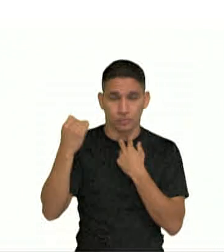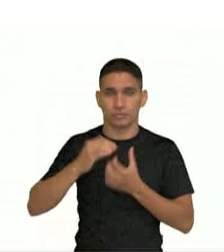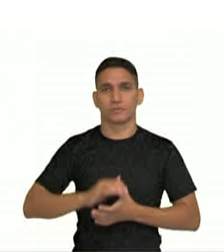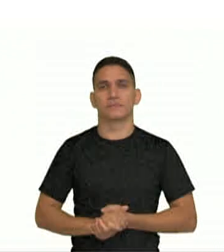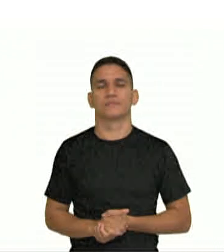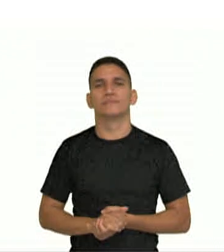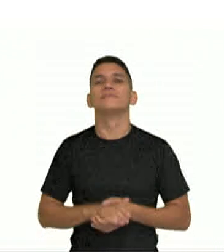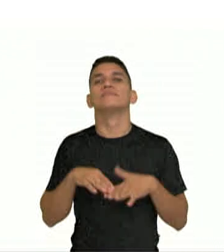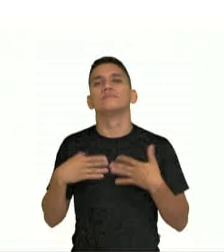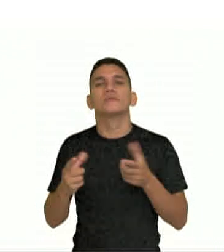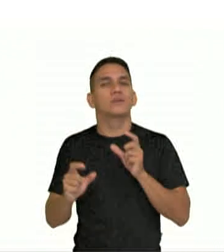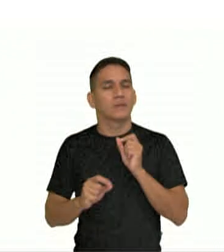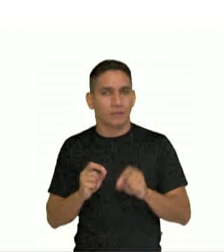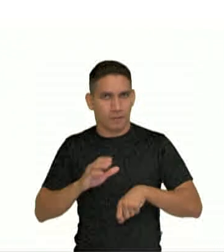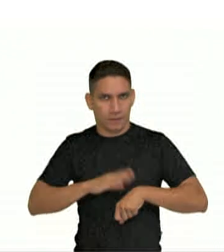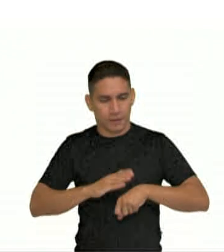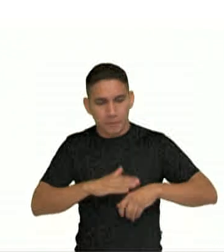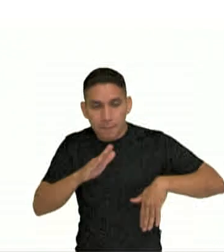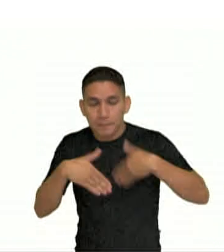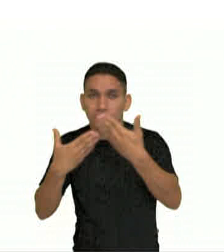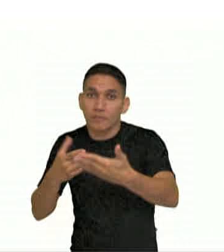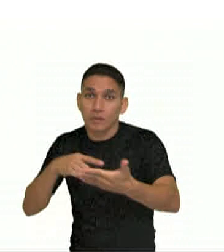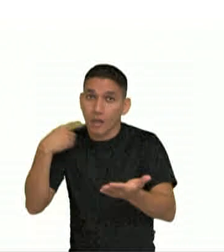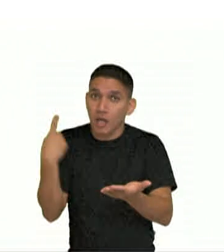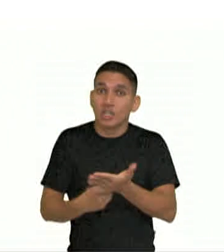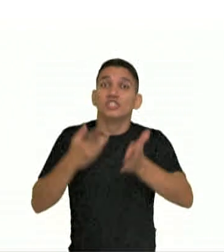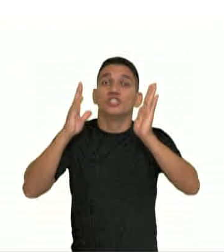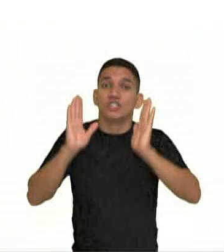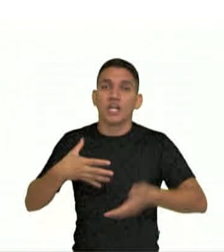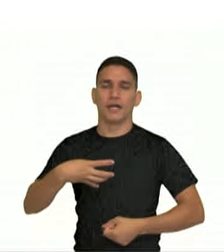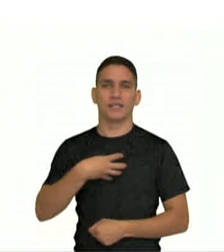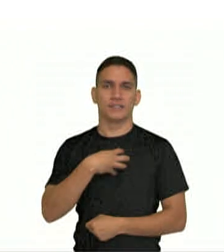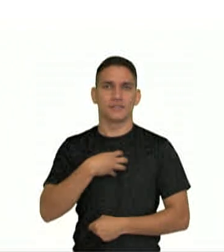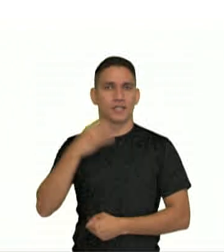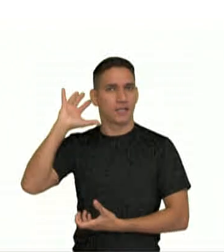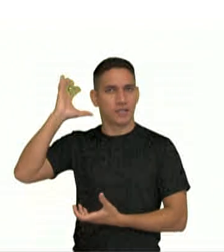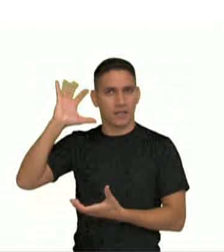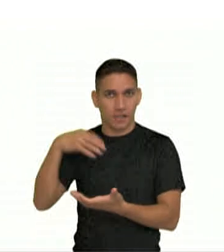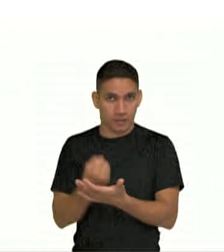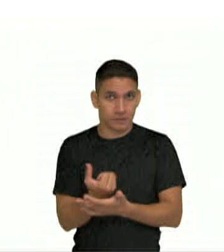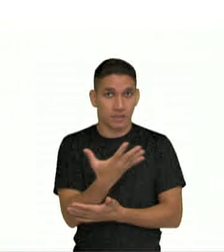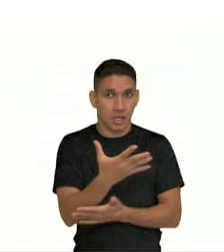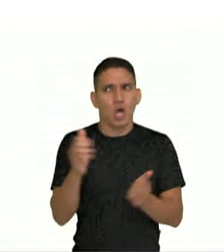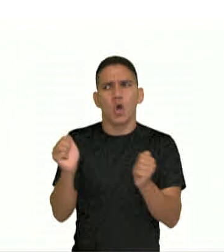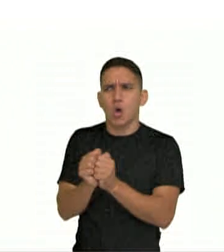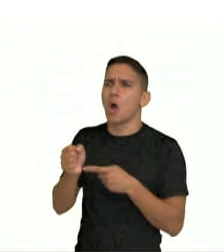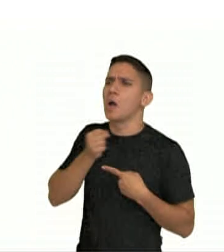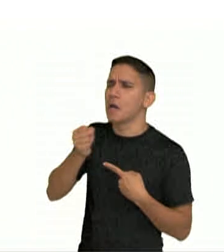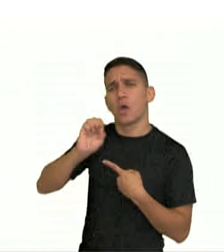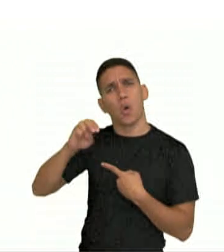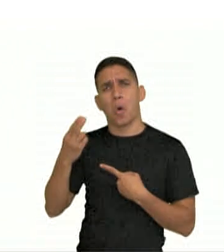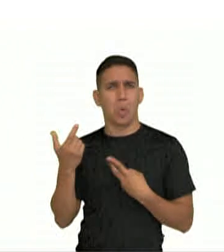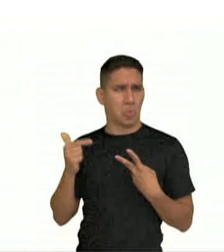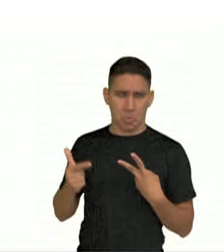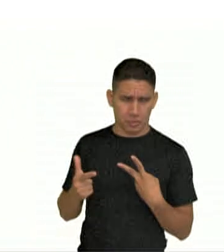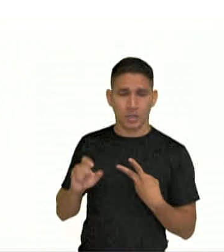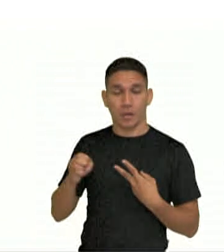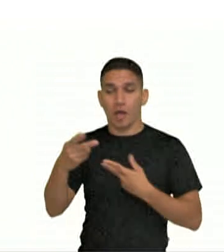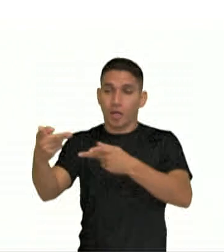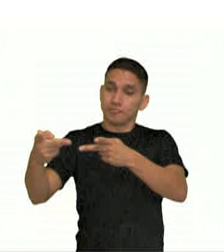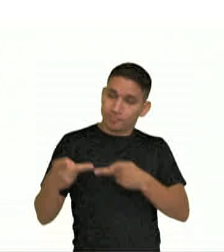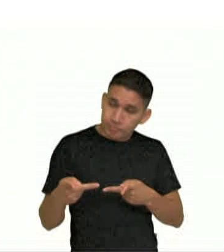mencionadas. Então, após definir o formato do podcast, né, com ou sem entrevistas e a presença de